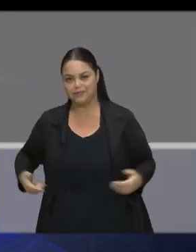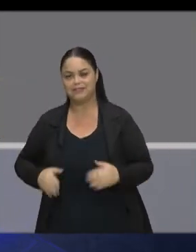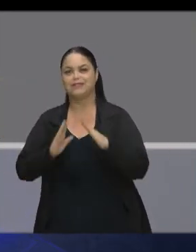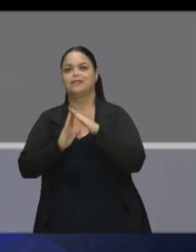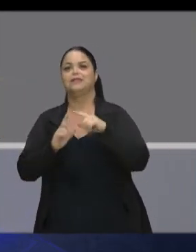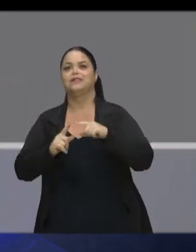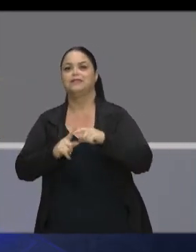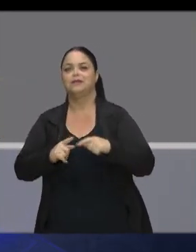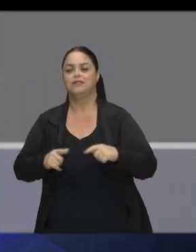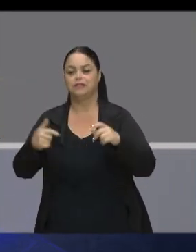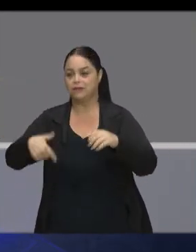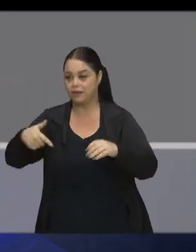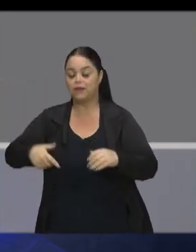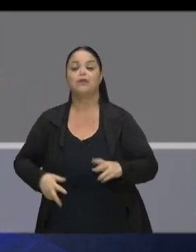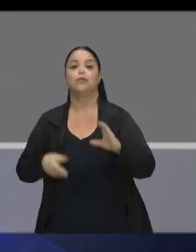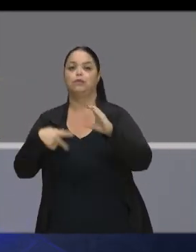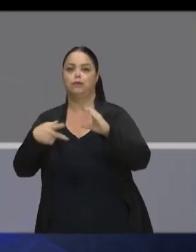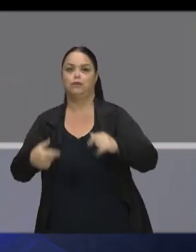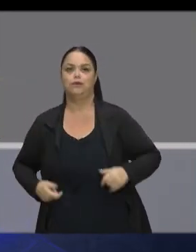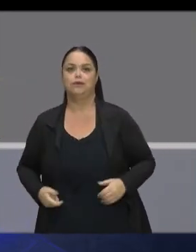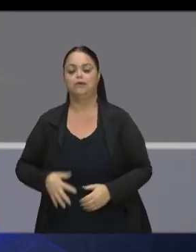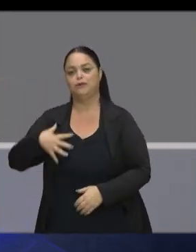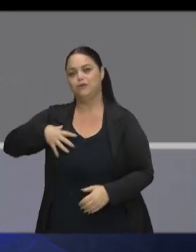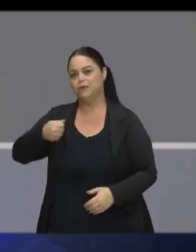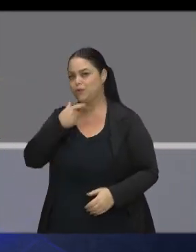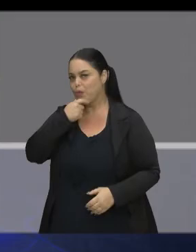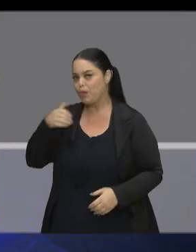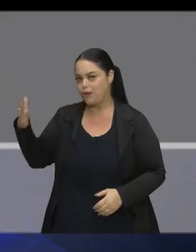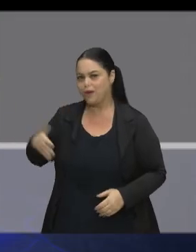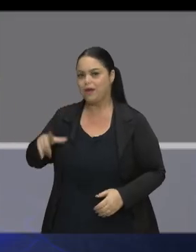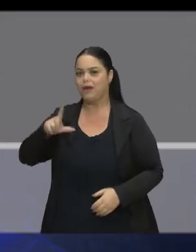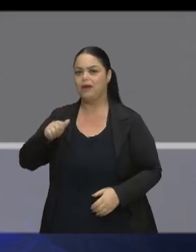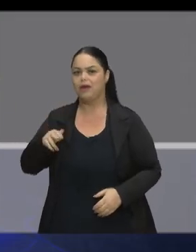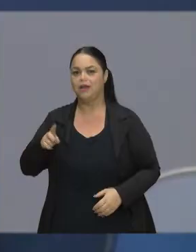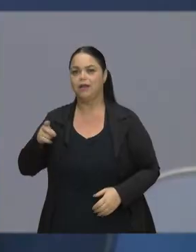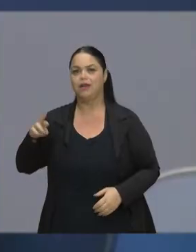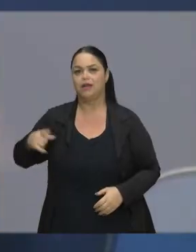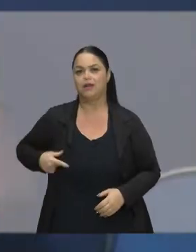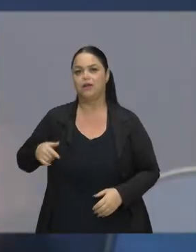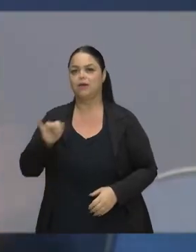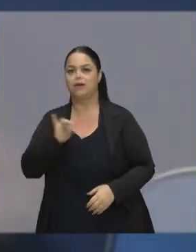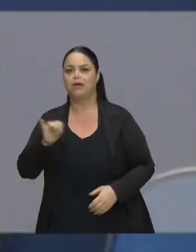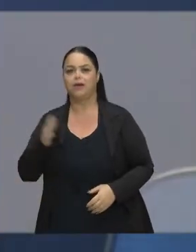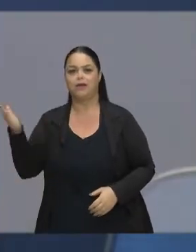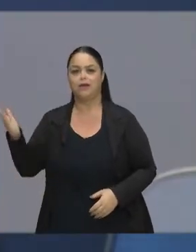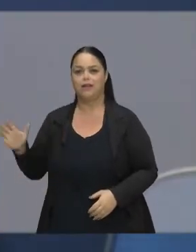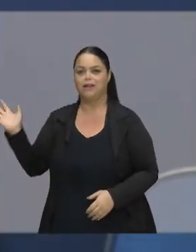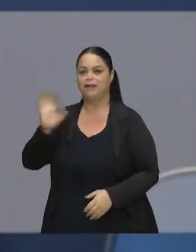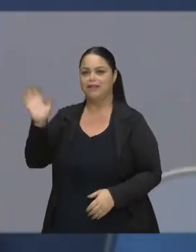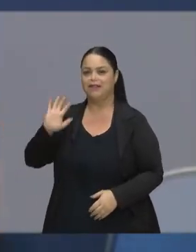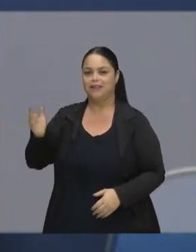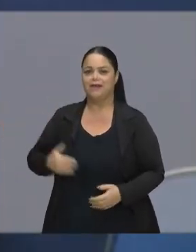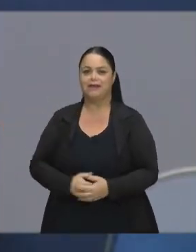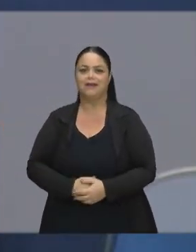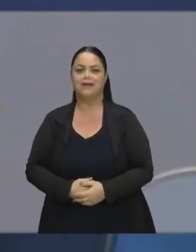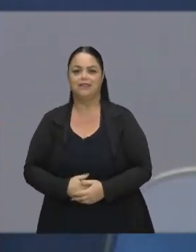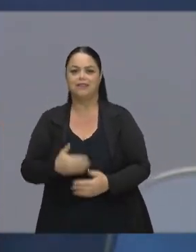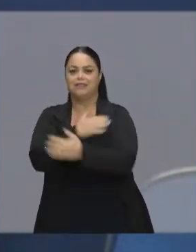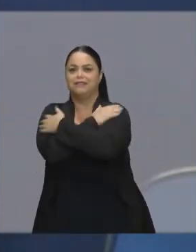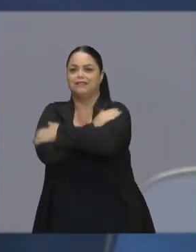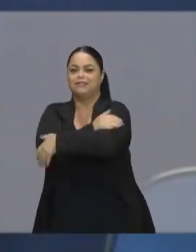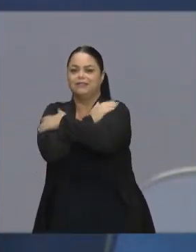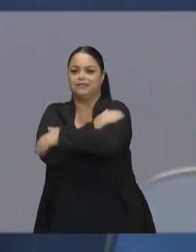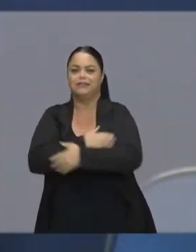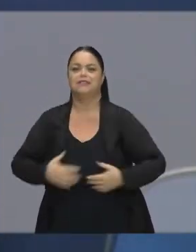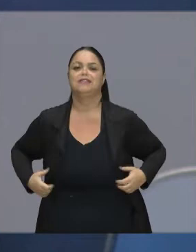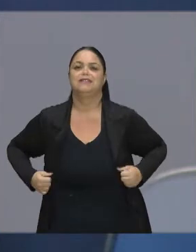casa e ao seu filho, Leandro, aos seus irmãos, mando um grande abraço, viu, Leandro?